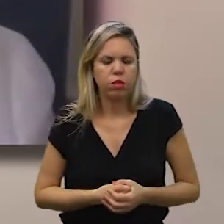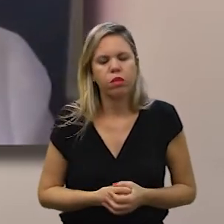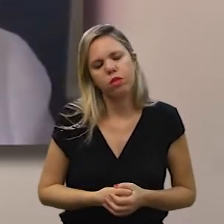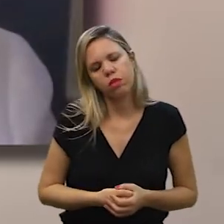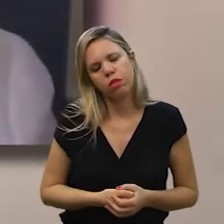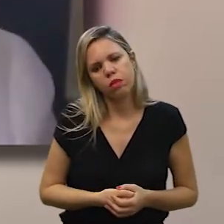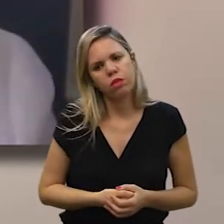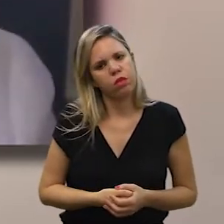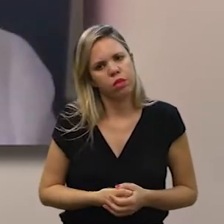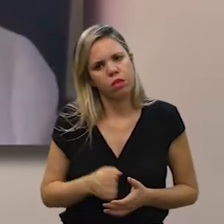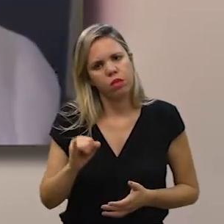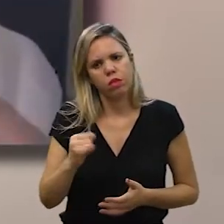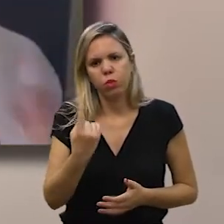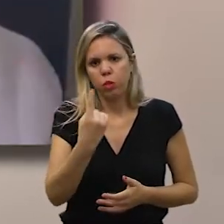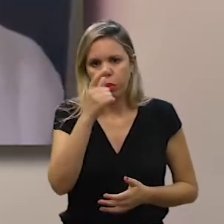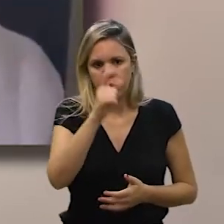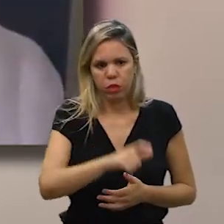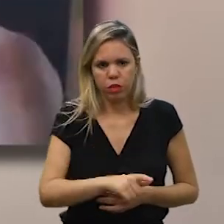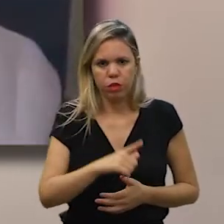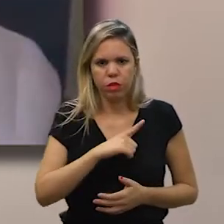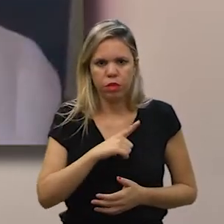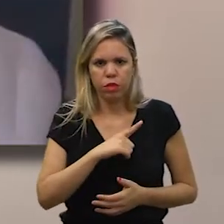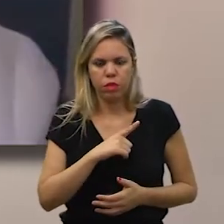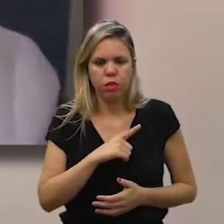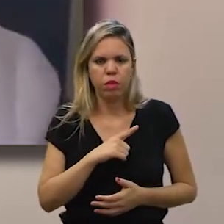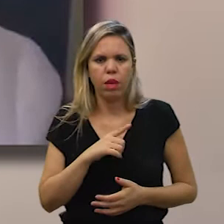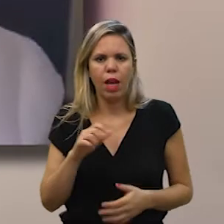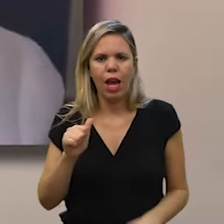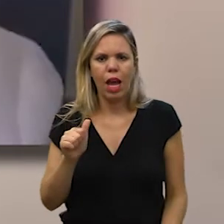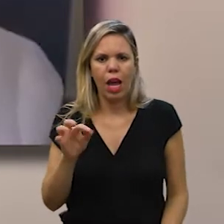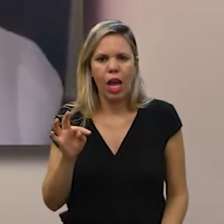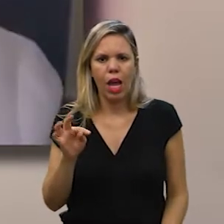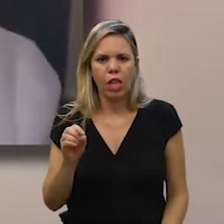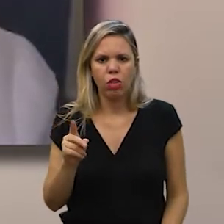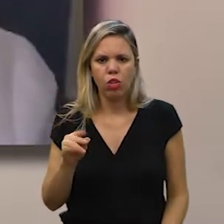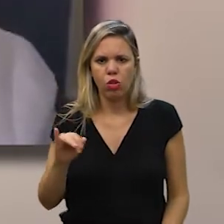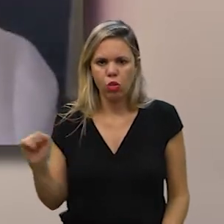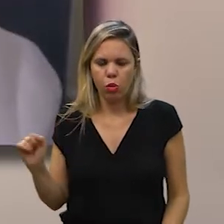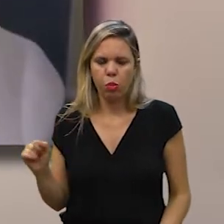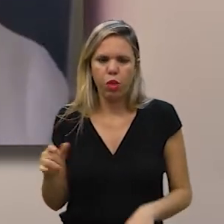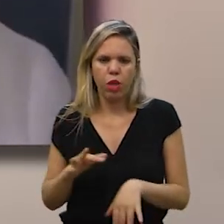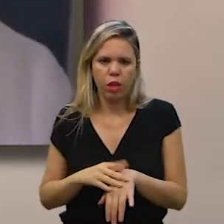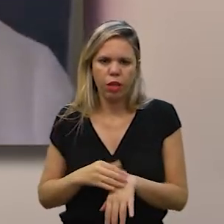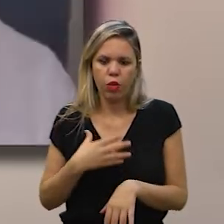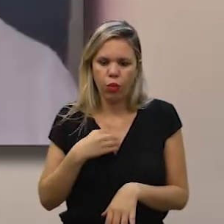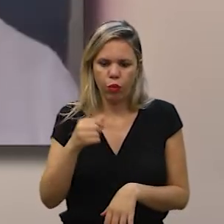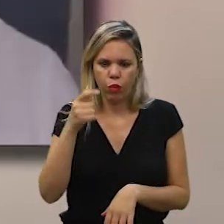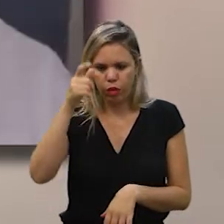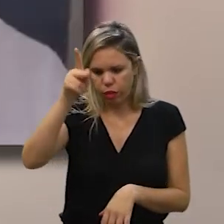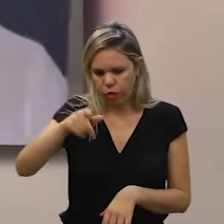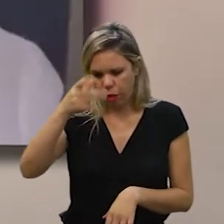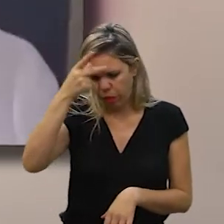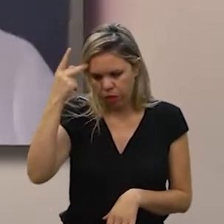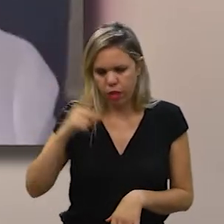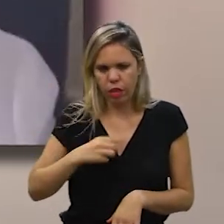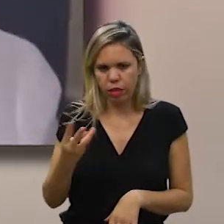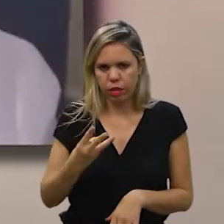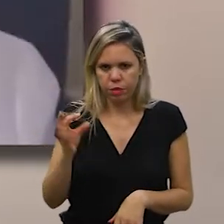hereditária. Se uma pessoa tem atopia, o filho dessa pessoa